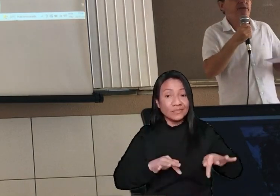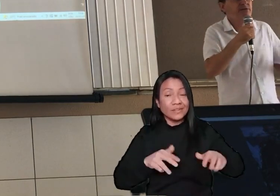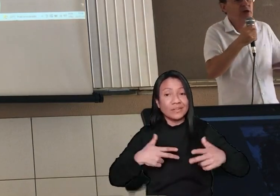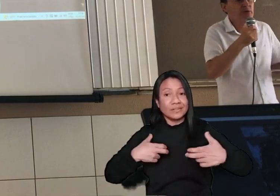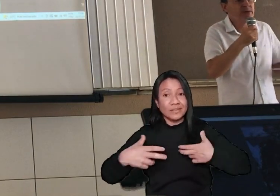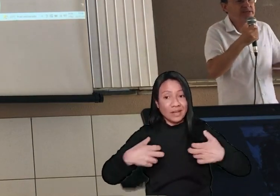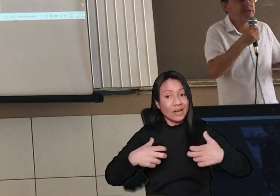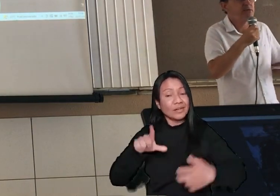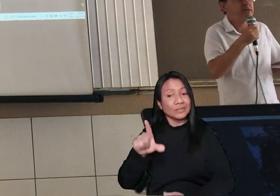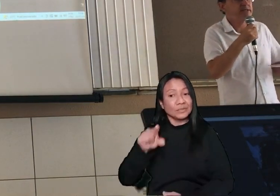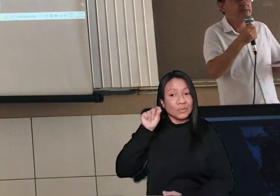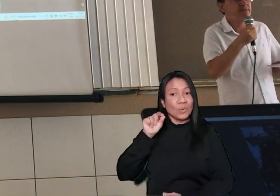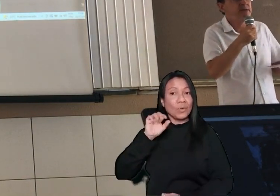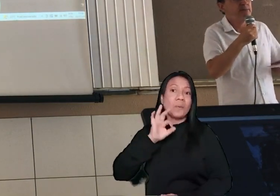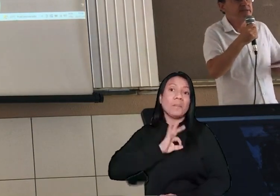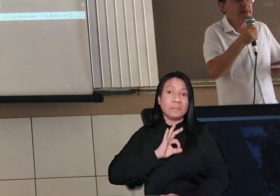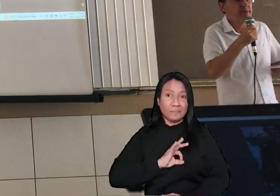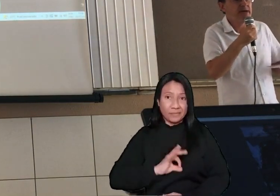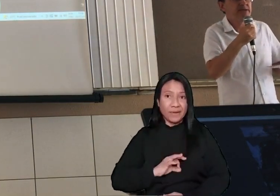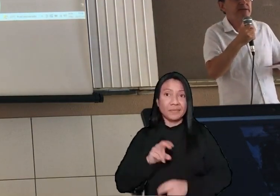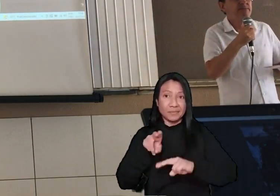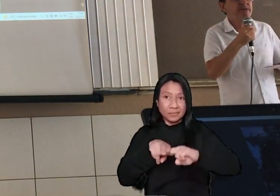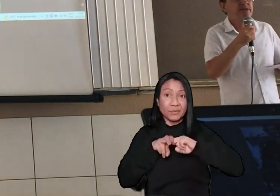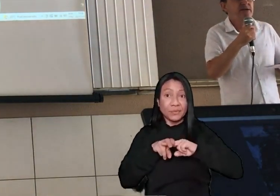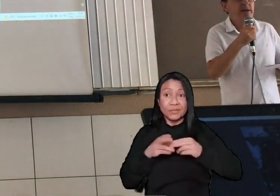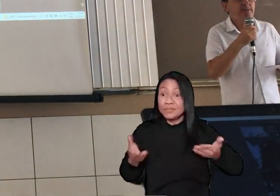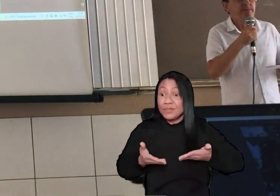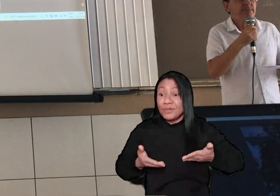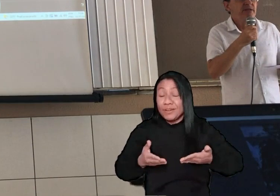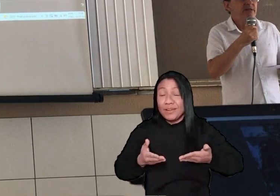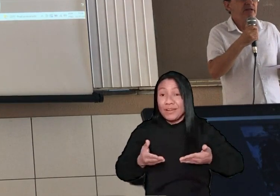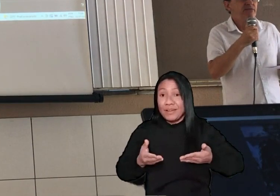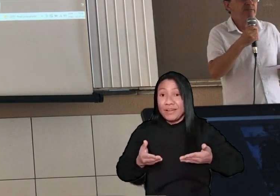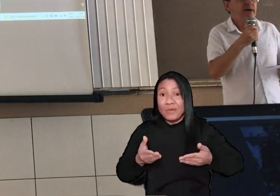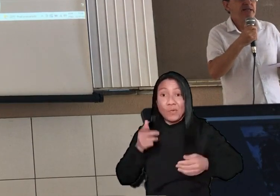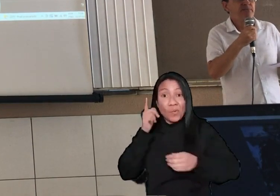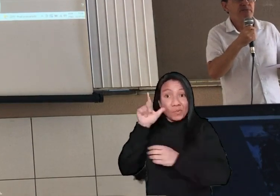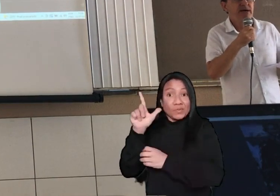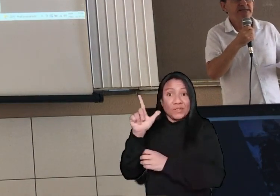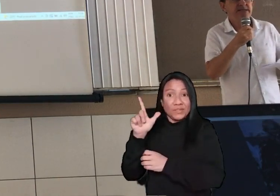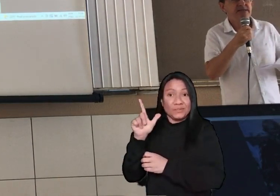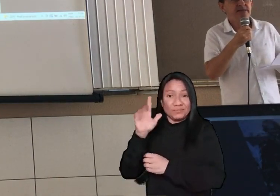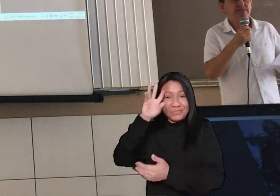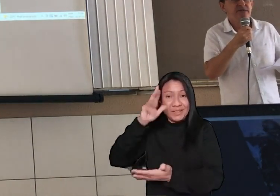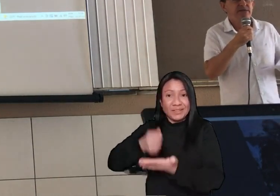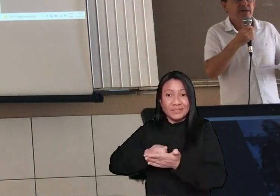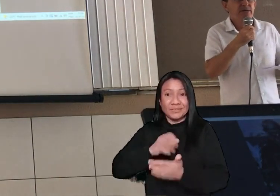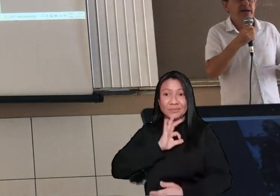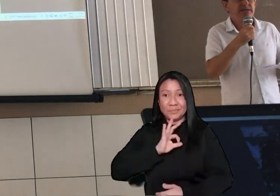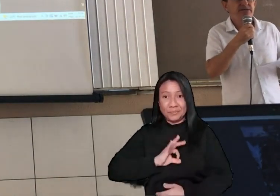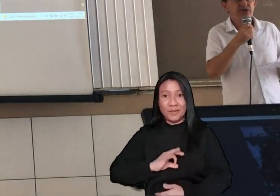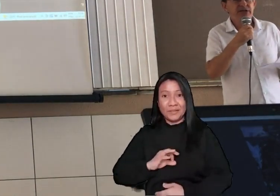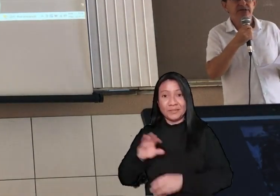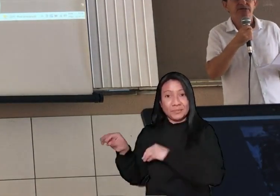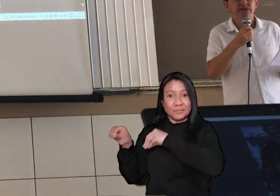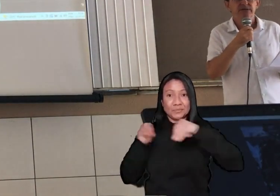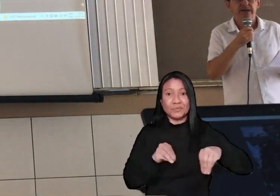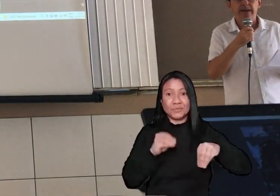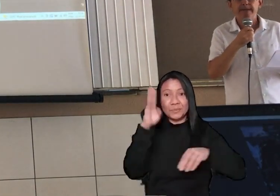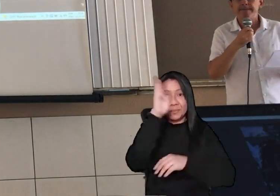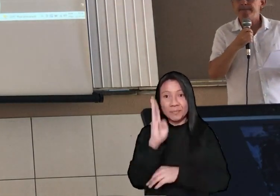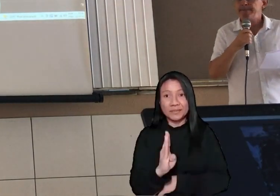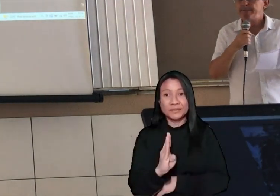padre, né? E veio para o Brasil para ser padre. Tá? Ele foi padre por mais de 20